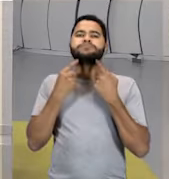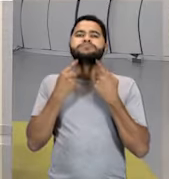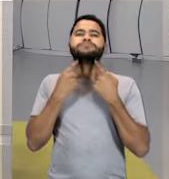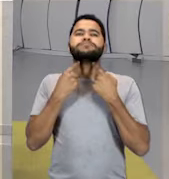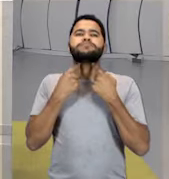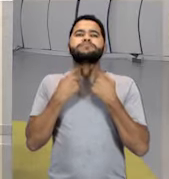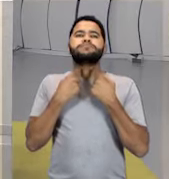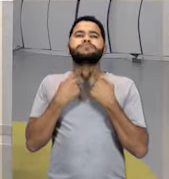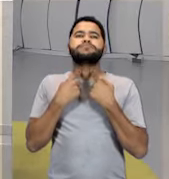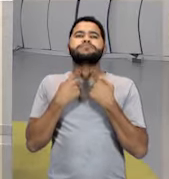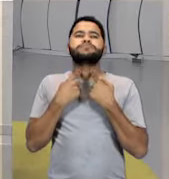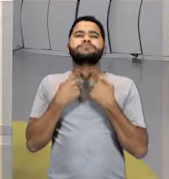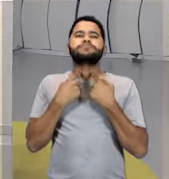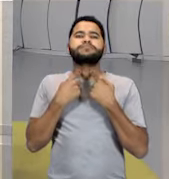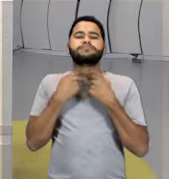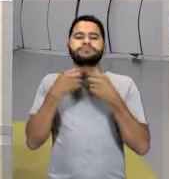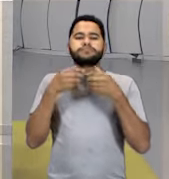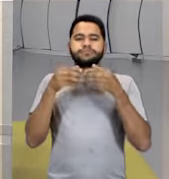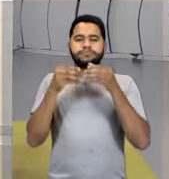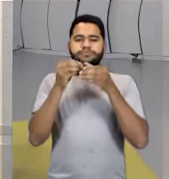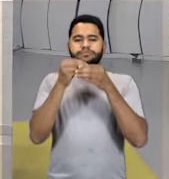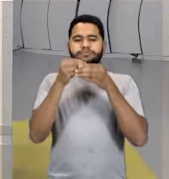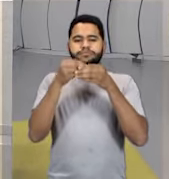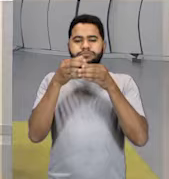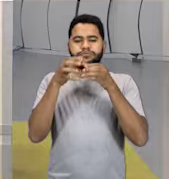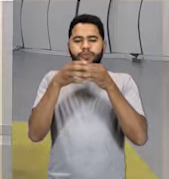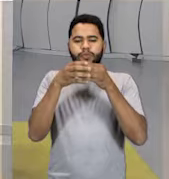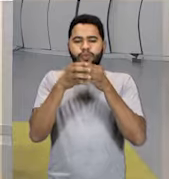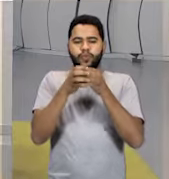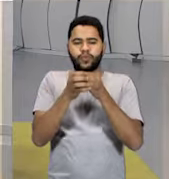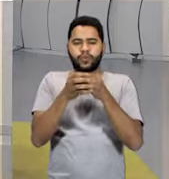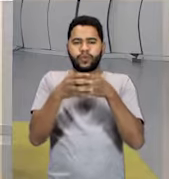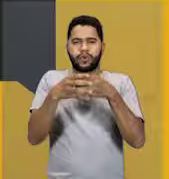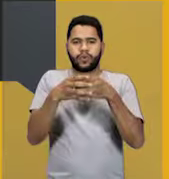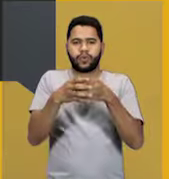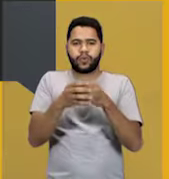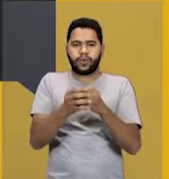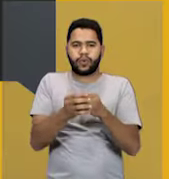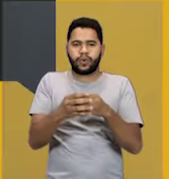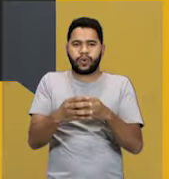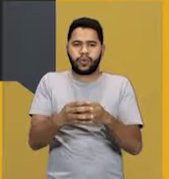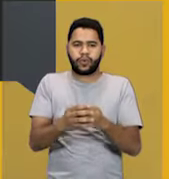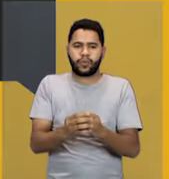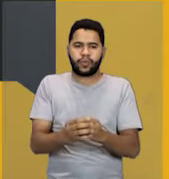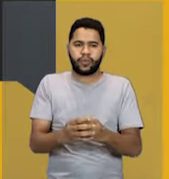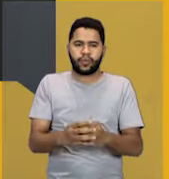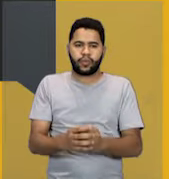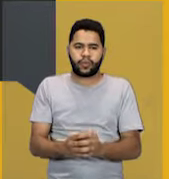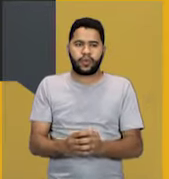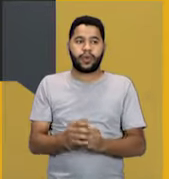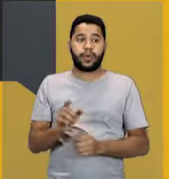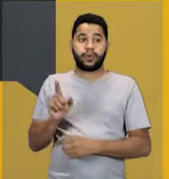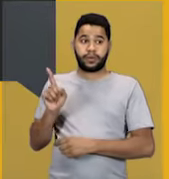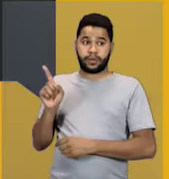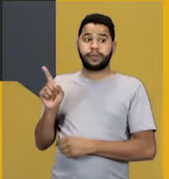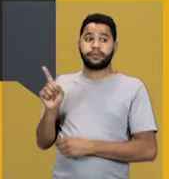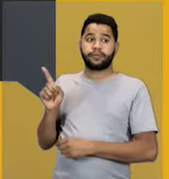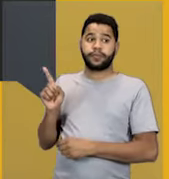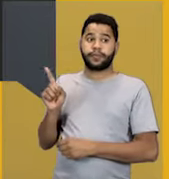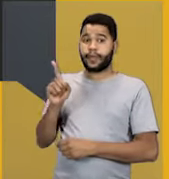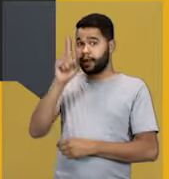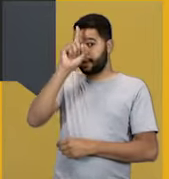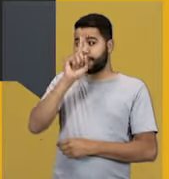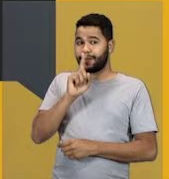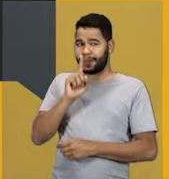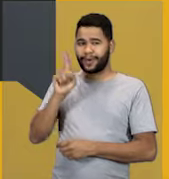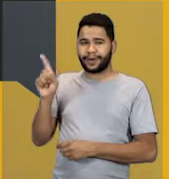seu esôfago. Então, essa parte aqui que nós estamos vendo agora é o esôfago, que